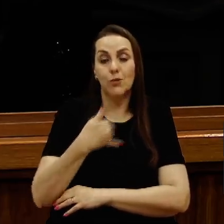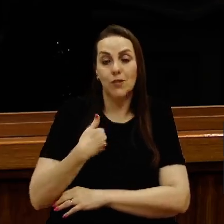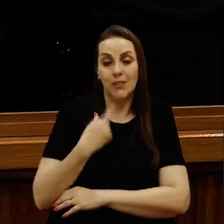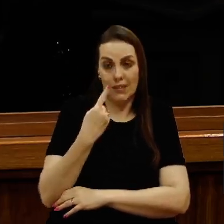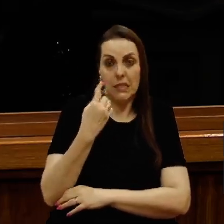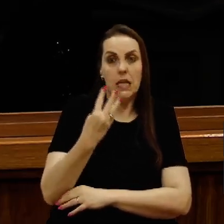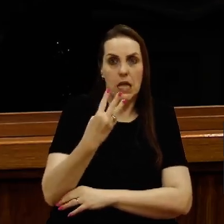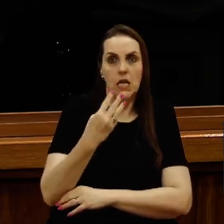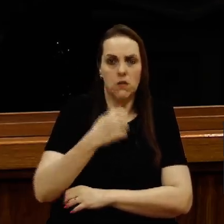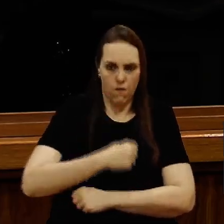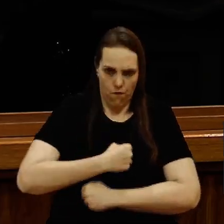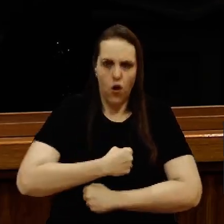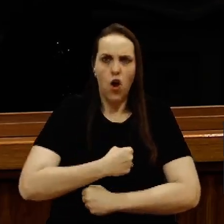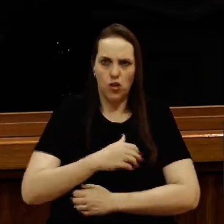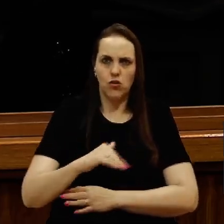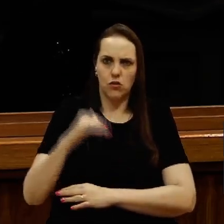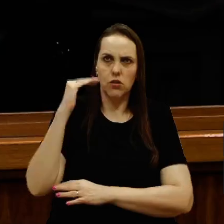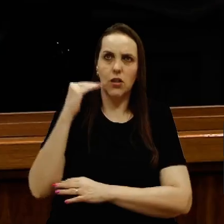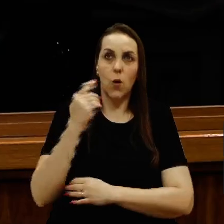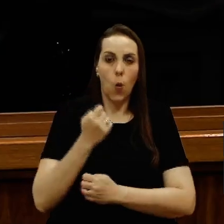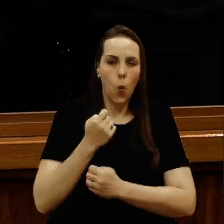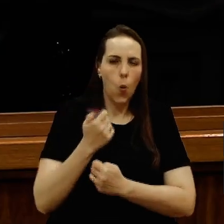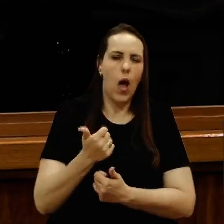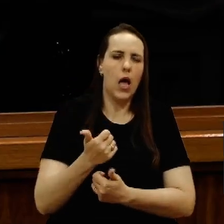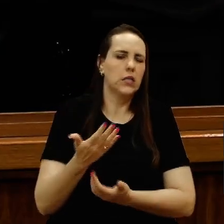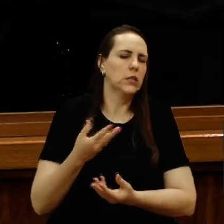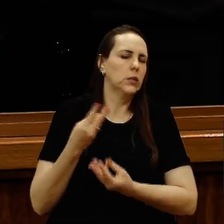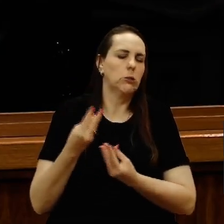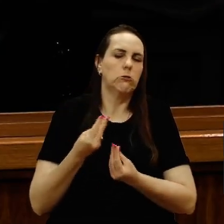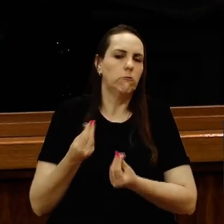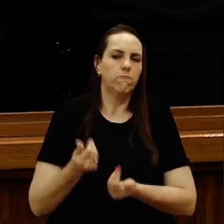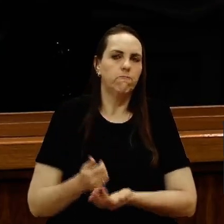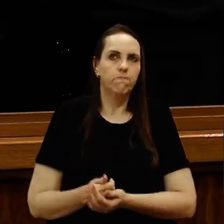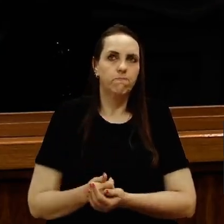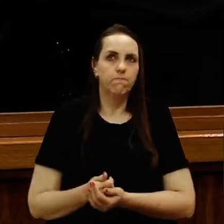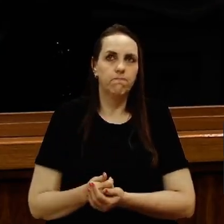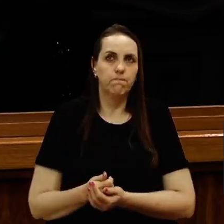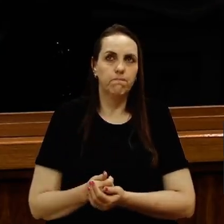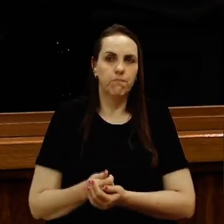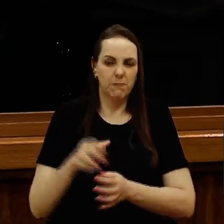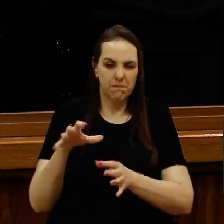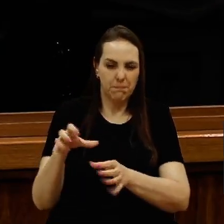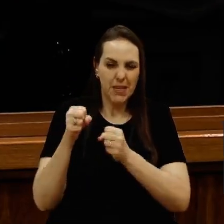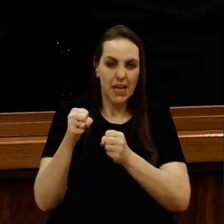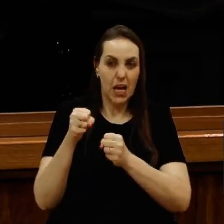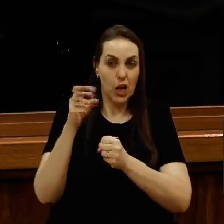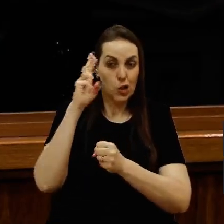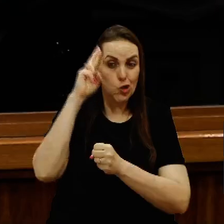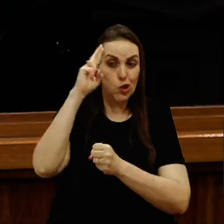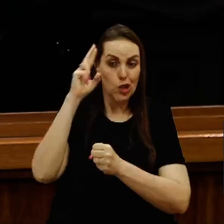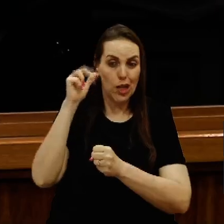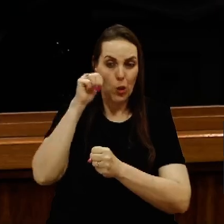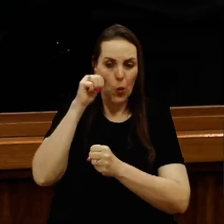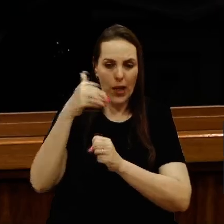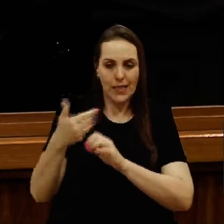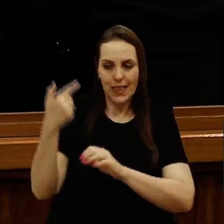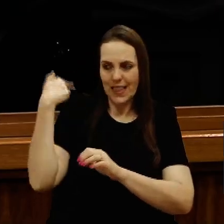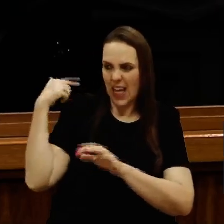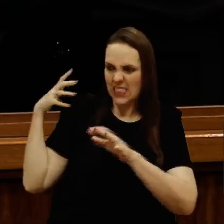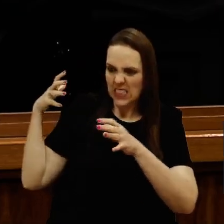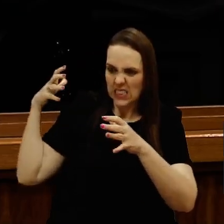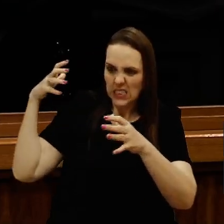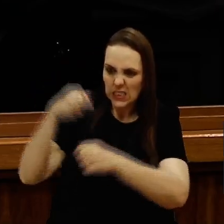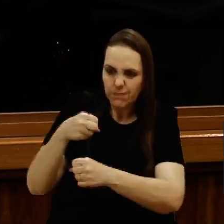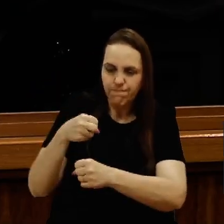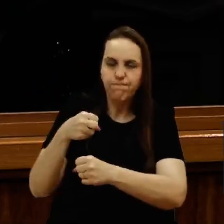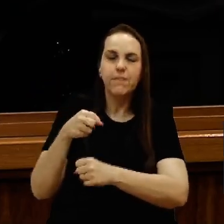forte, estava quase pegando a diretora por trás, e quando a professora